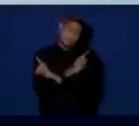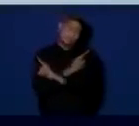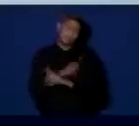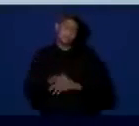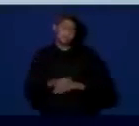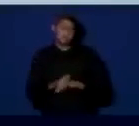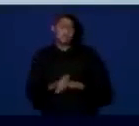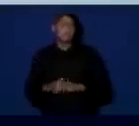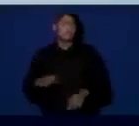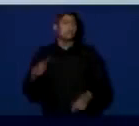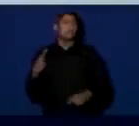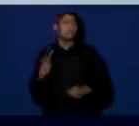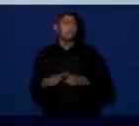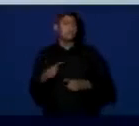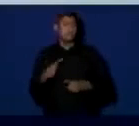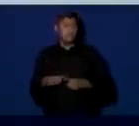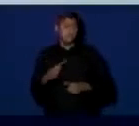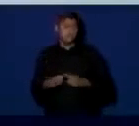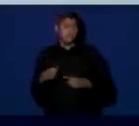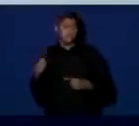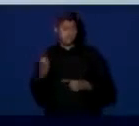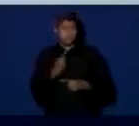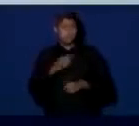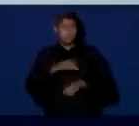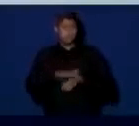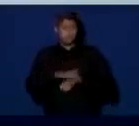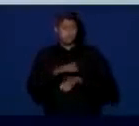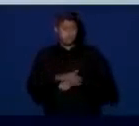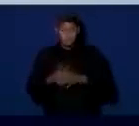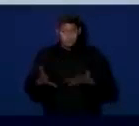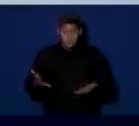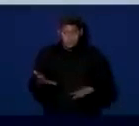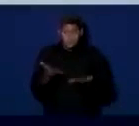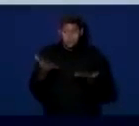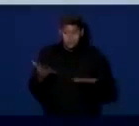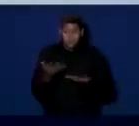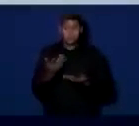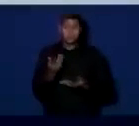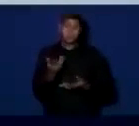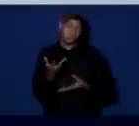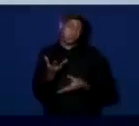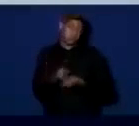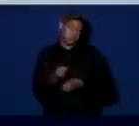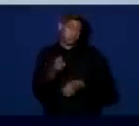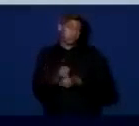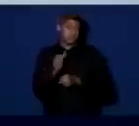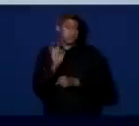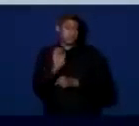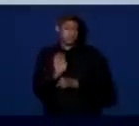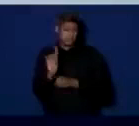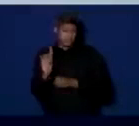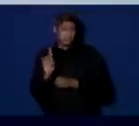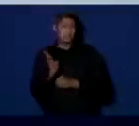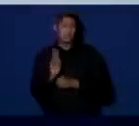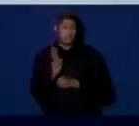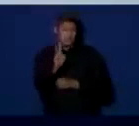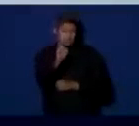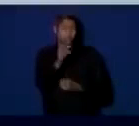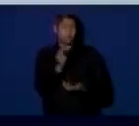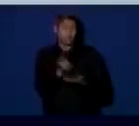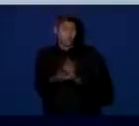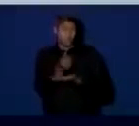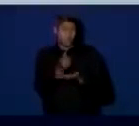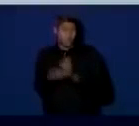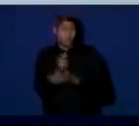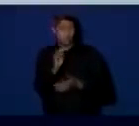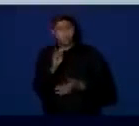parece, porque a gente ainda está fazendo estímulo na economia, né, o Fed continua comprando títulos,